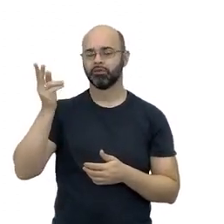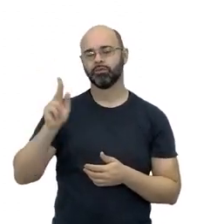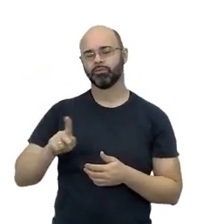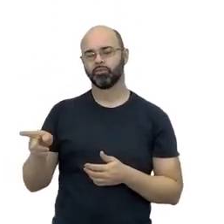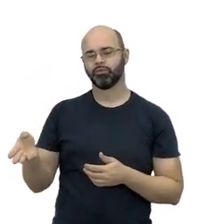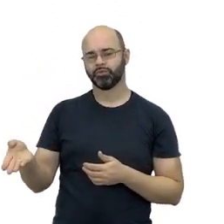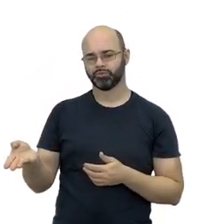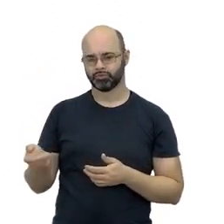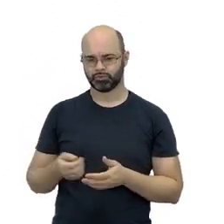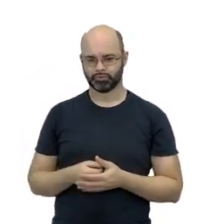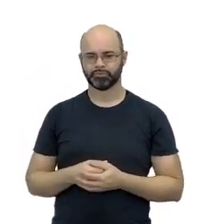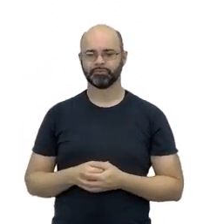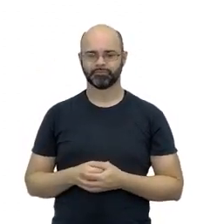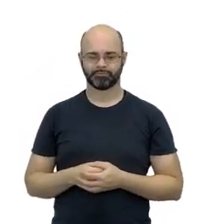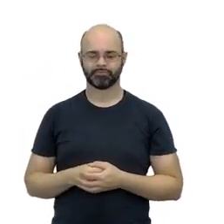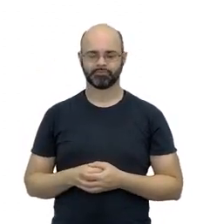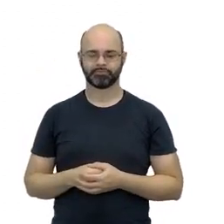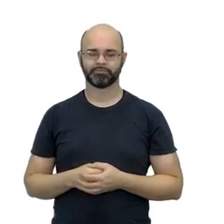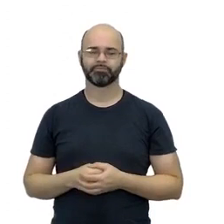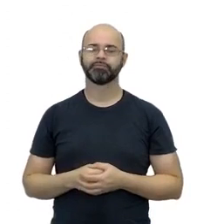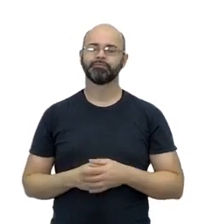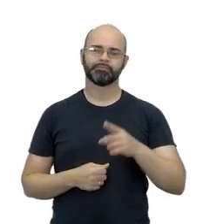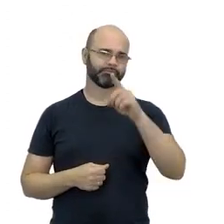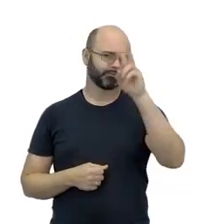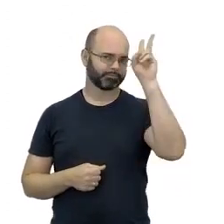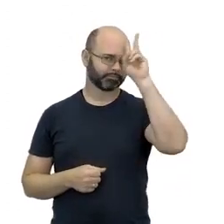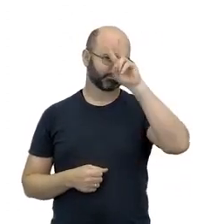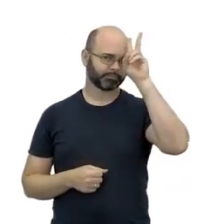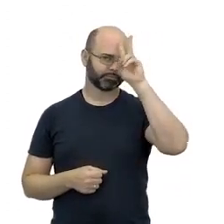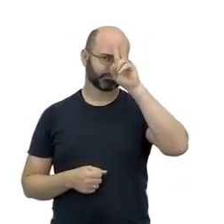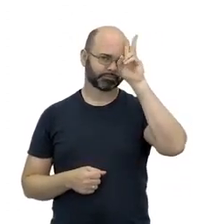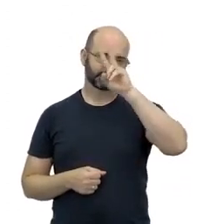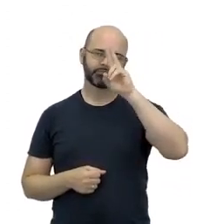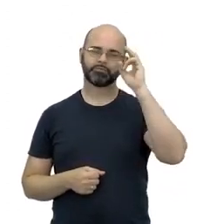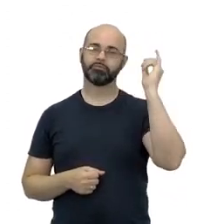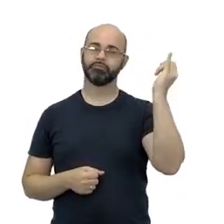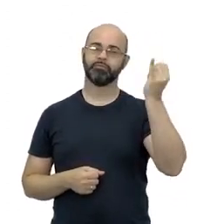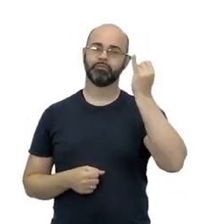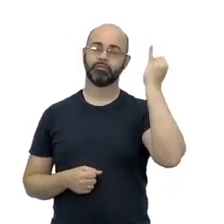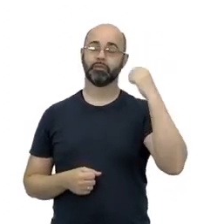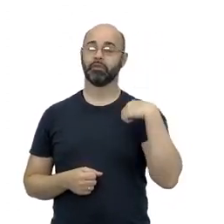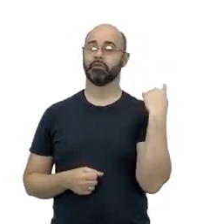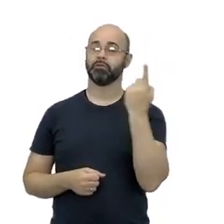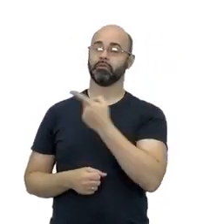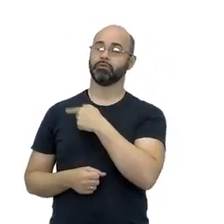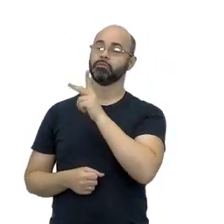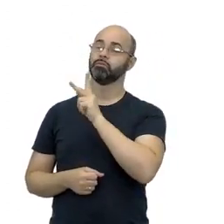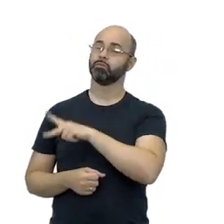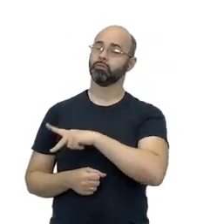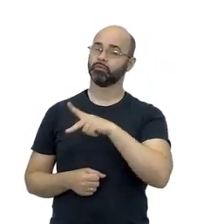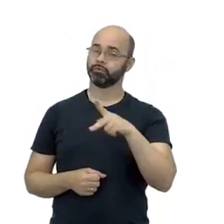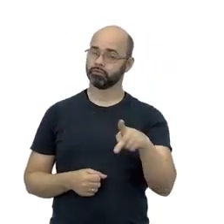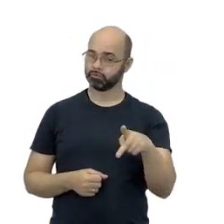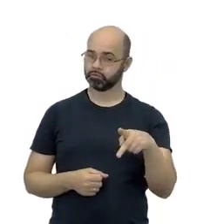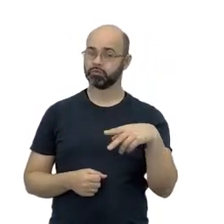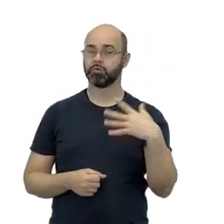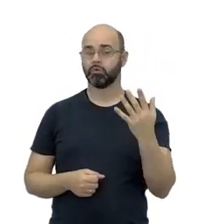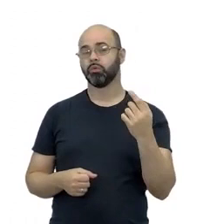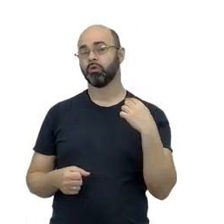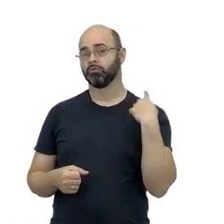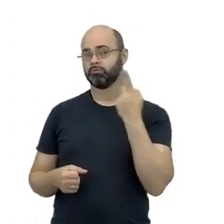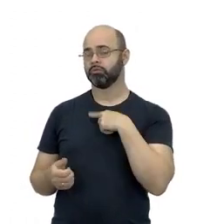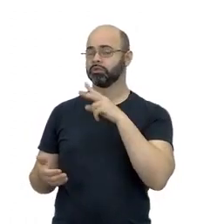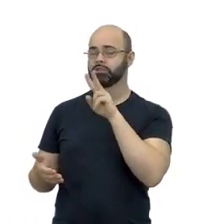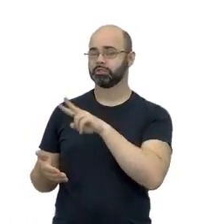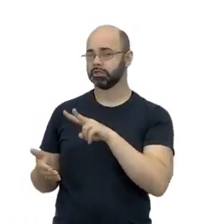professora. Vale lembrar, nunca é demais lembrar, que quando nós, professores e professoras, lemos para os nossos